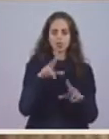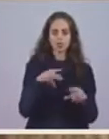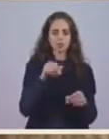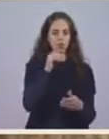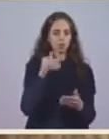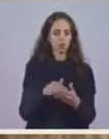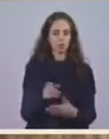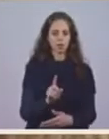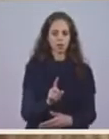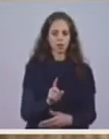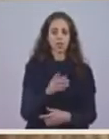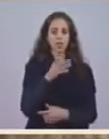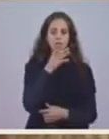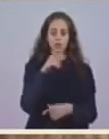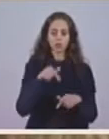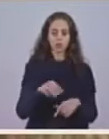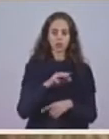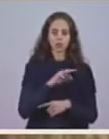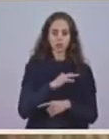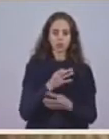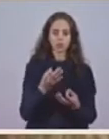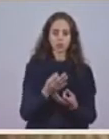morrerá, dizia-nos hoje o Senhor.